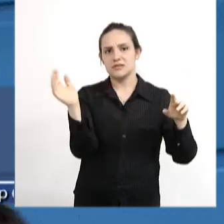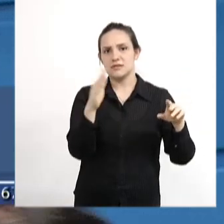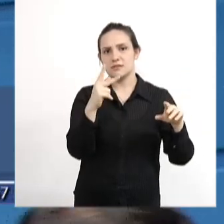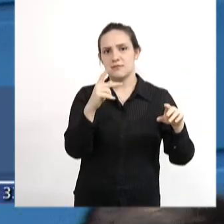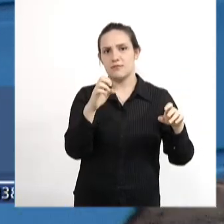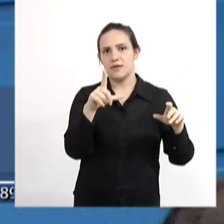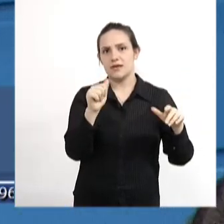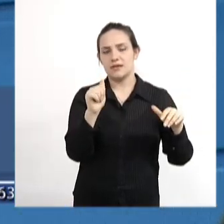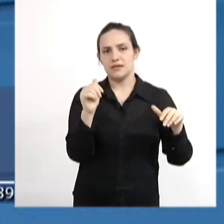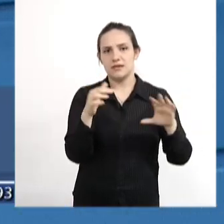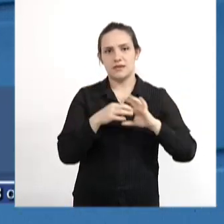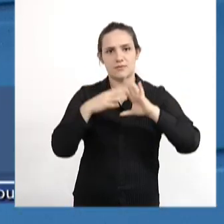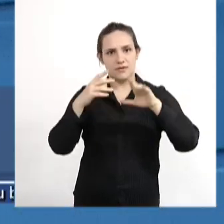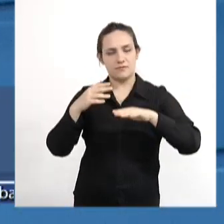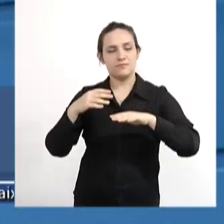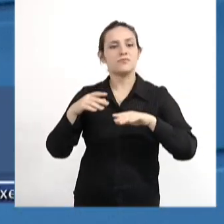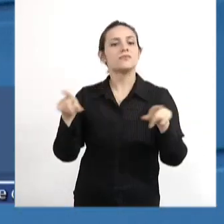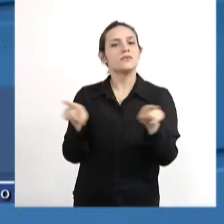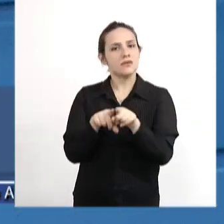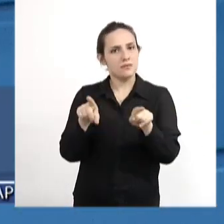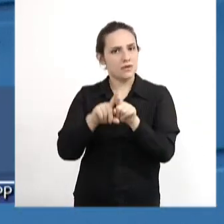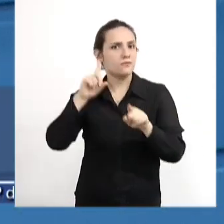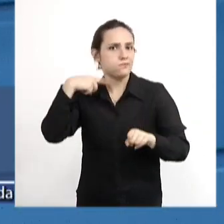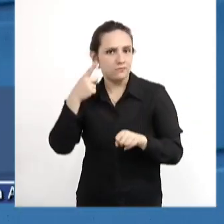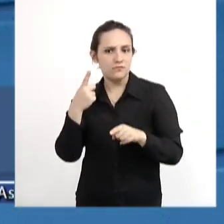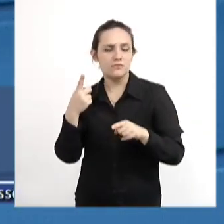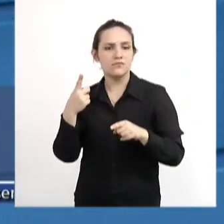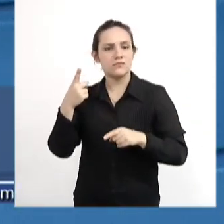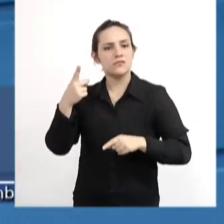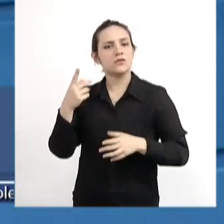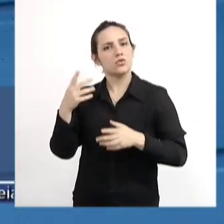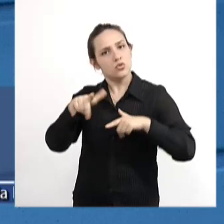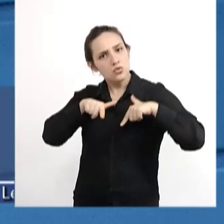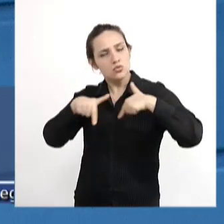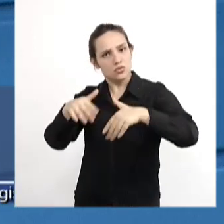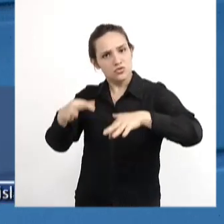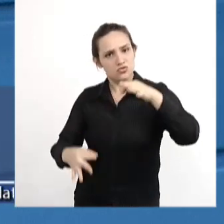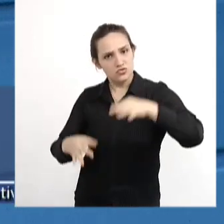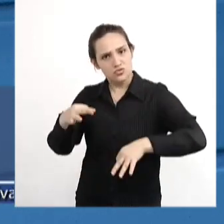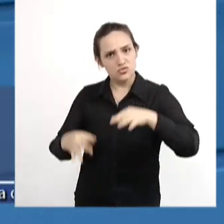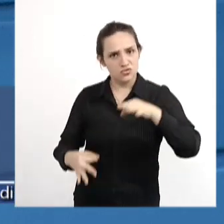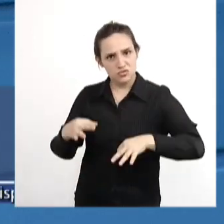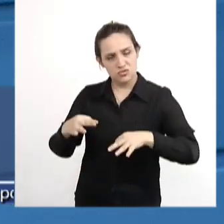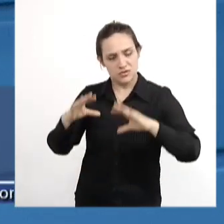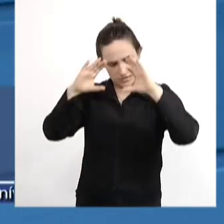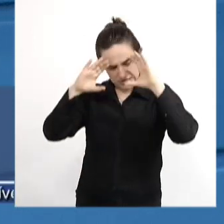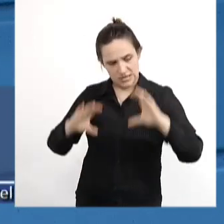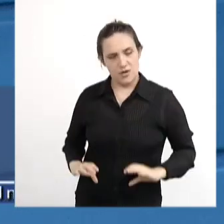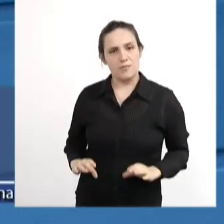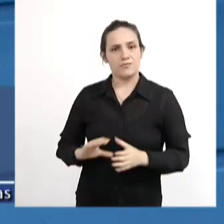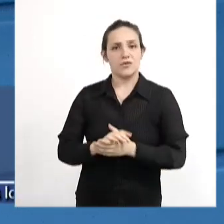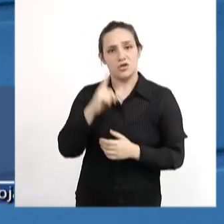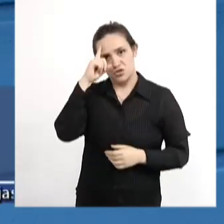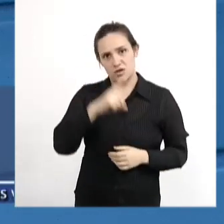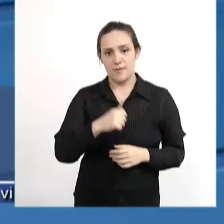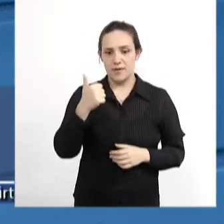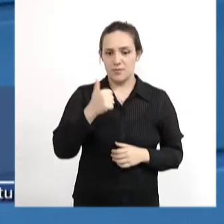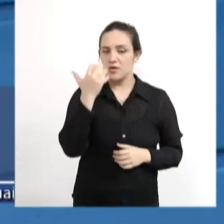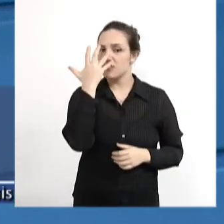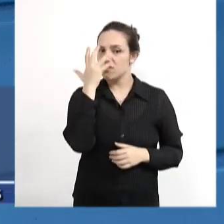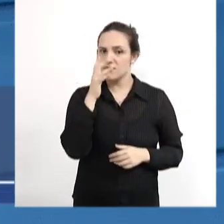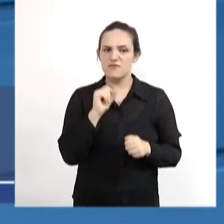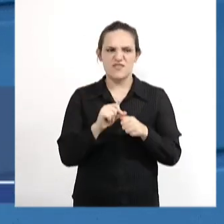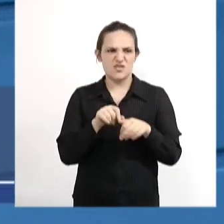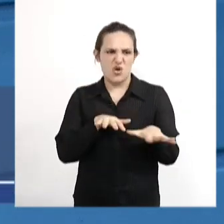de Advogados pela Democracia, Justiça e Cidadania, que no dia 1º de fevereiro de 2020, com a finalidade de